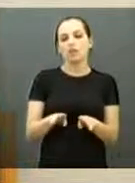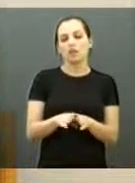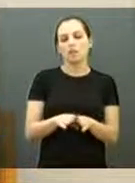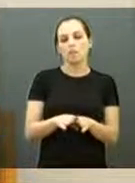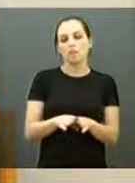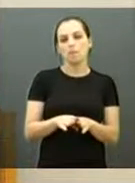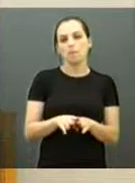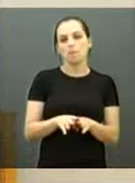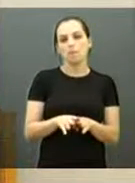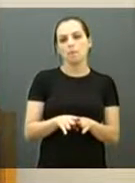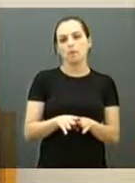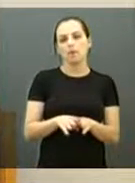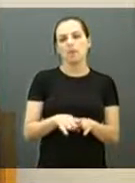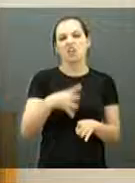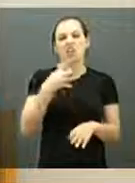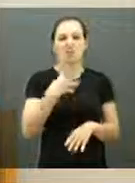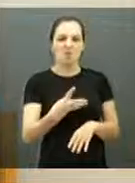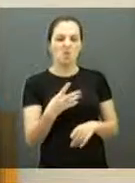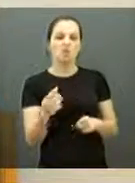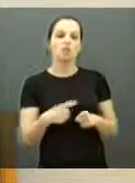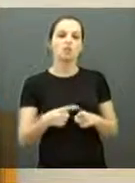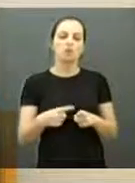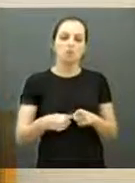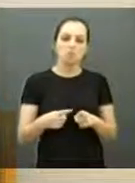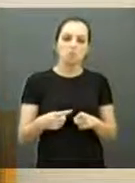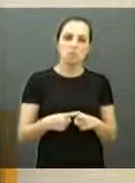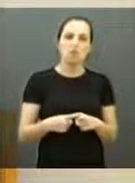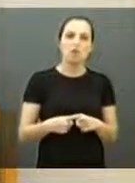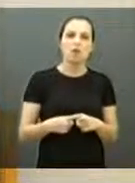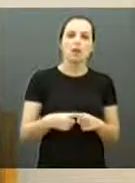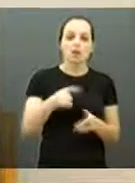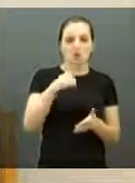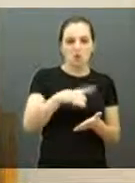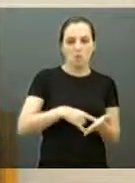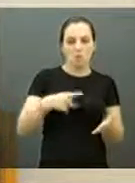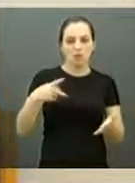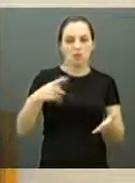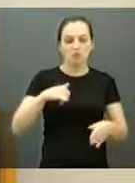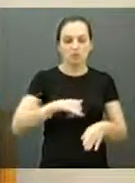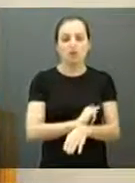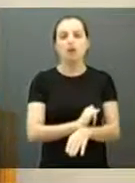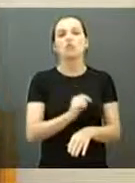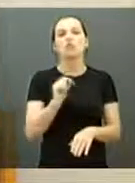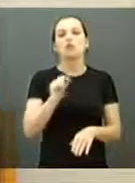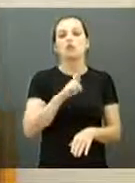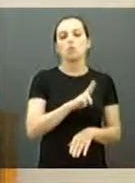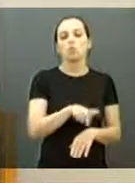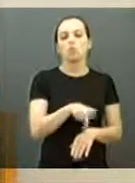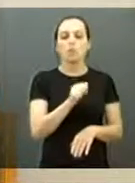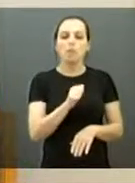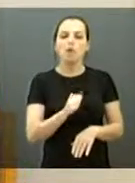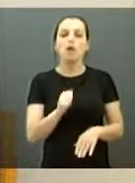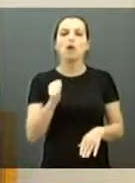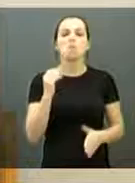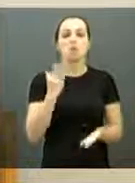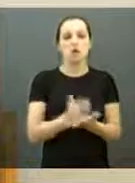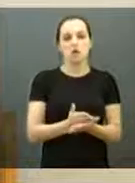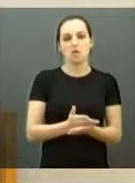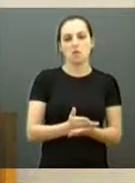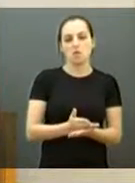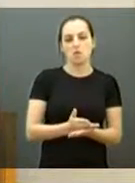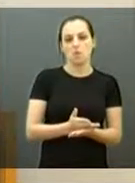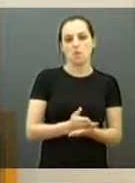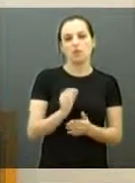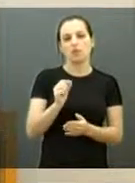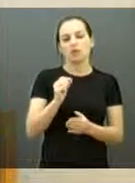que 4 médicos deram atestado e a UPA parou numa sexta-feira. Só para o senhor saber, só para terminar, porque isso é importante. A pessoa que o